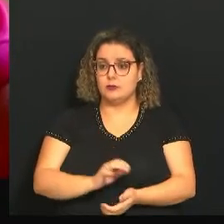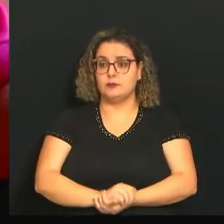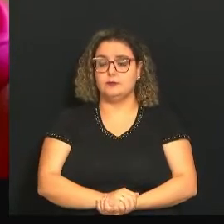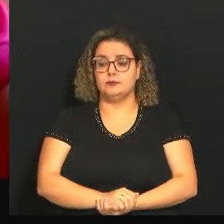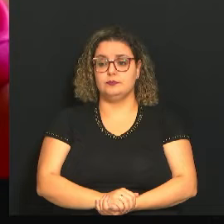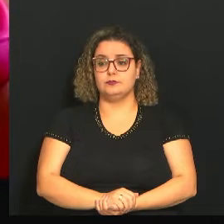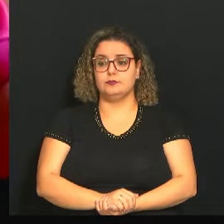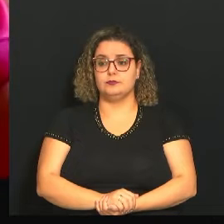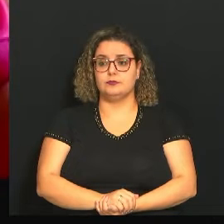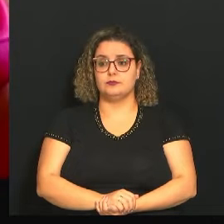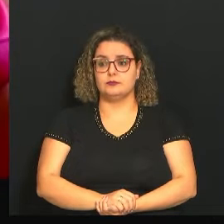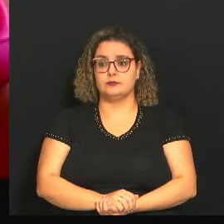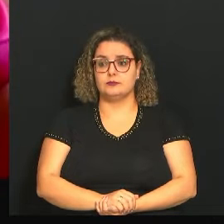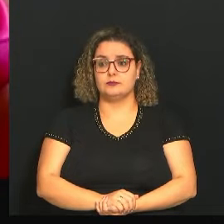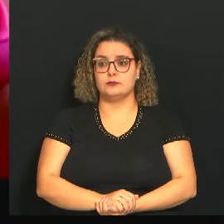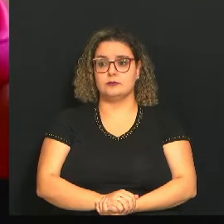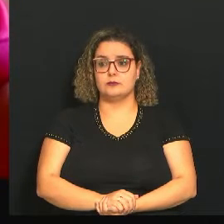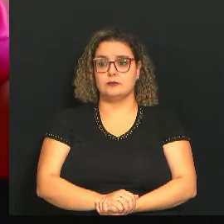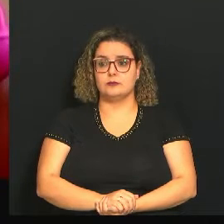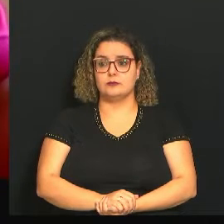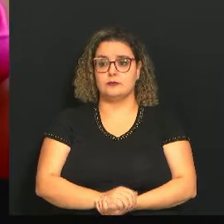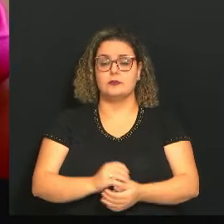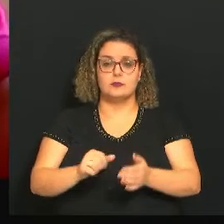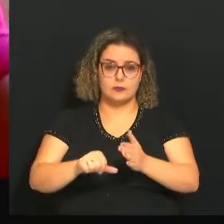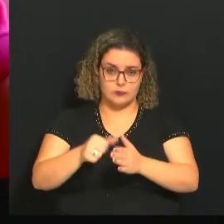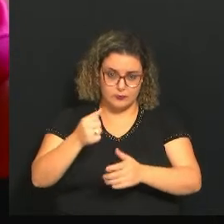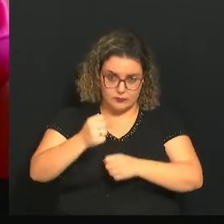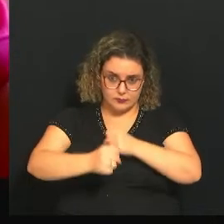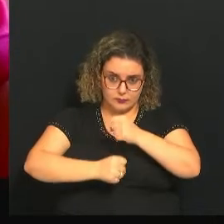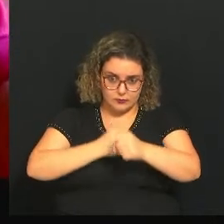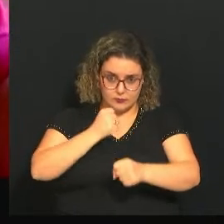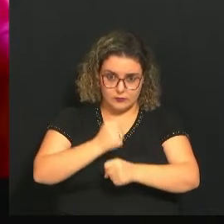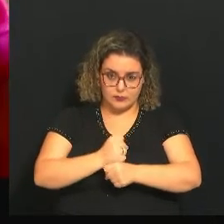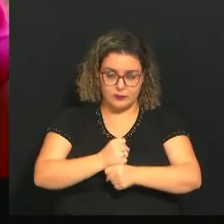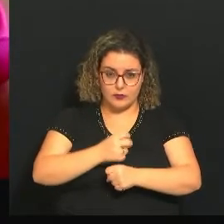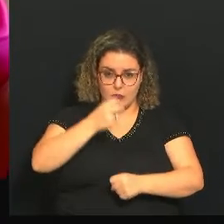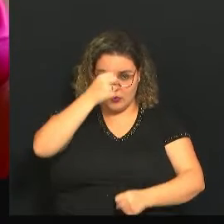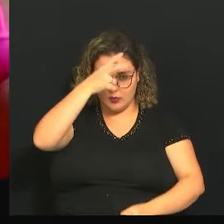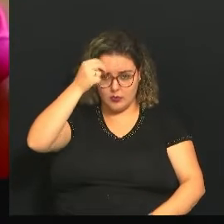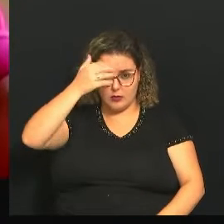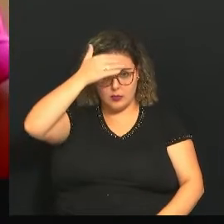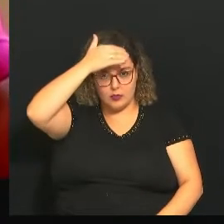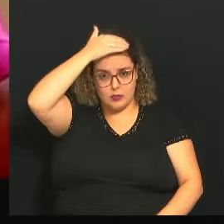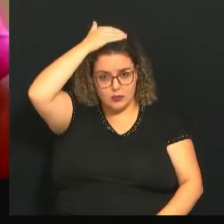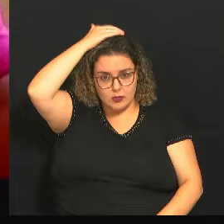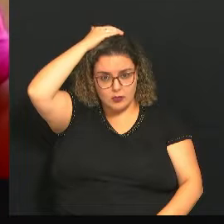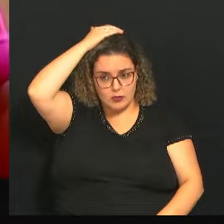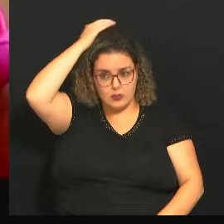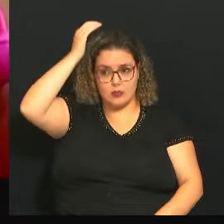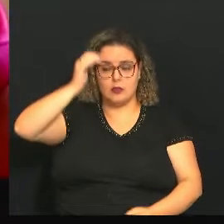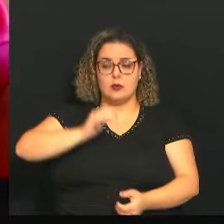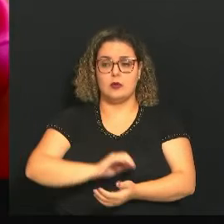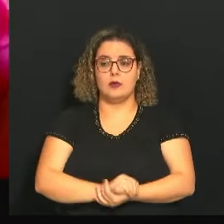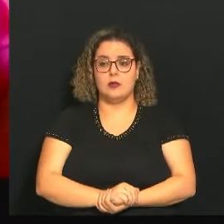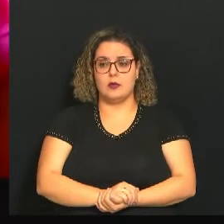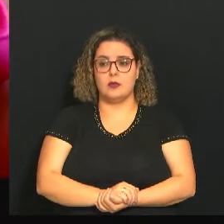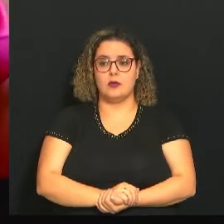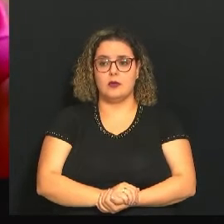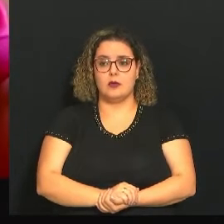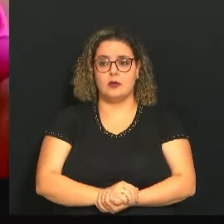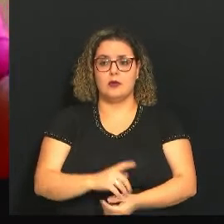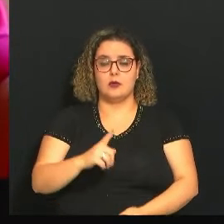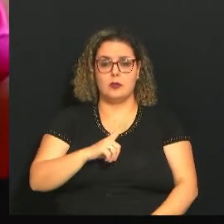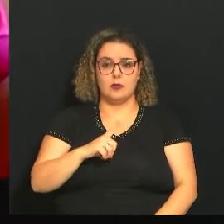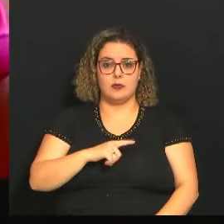o primeiro ano de governo da Saad, que já tinha um saldo de caixa de cerca de 200 milhões, né,